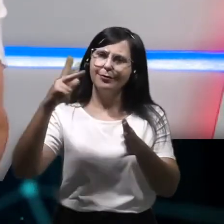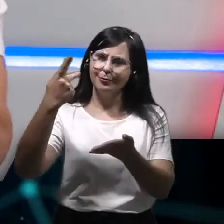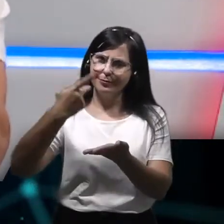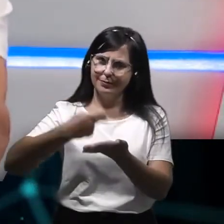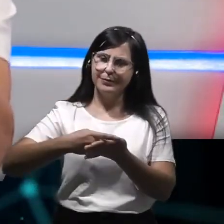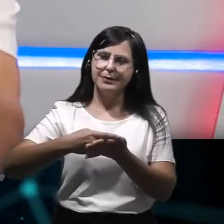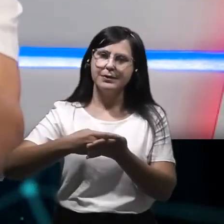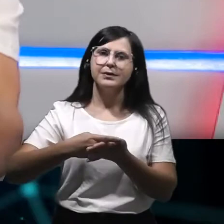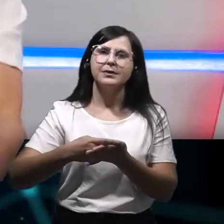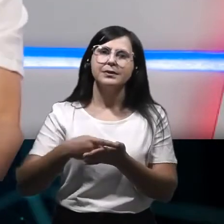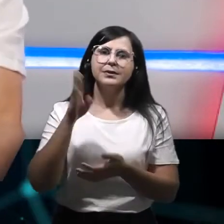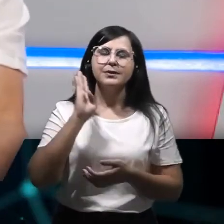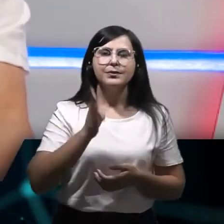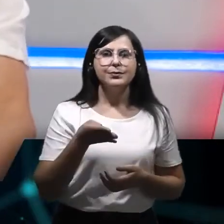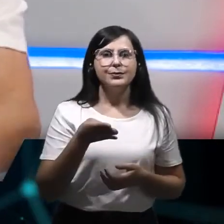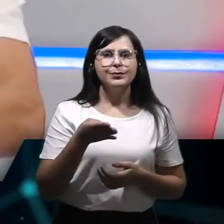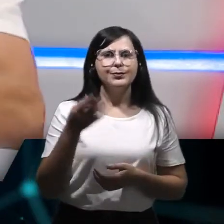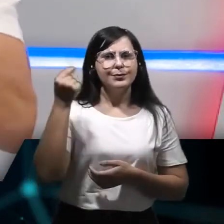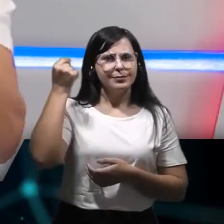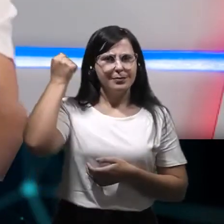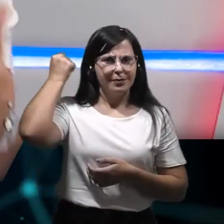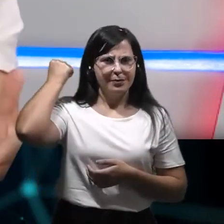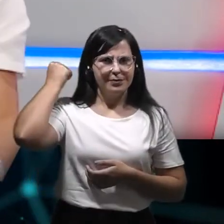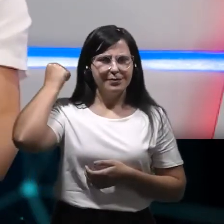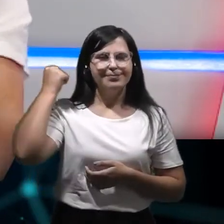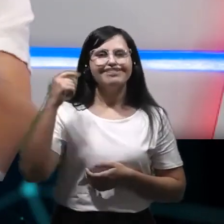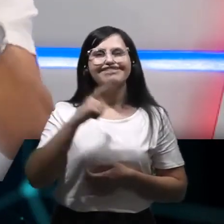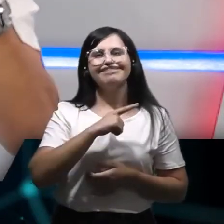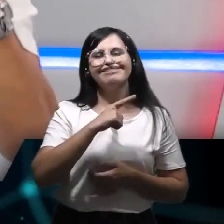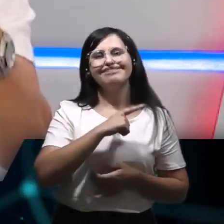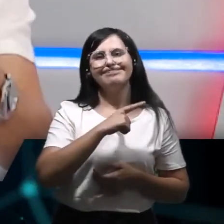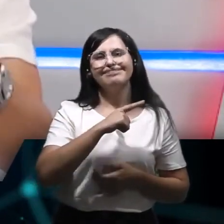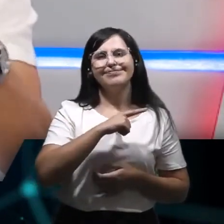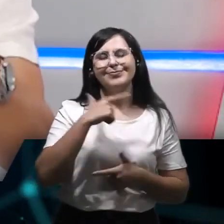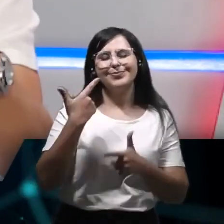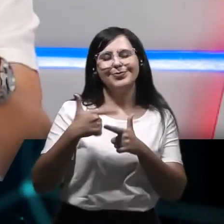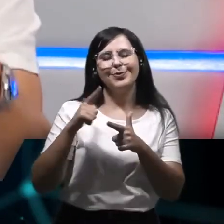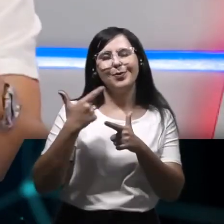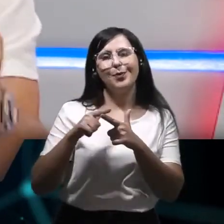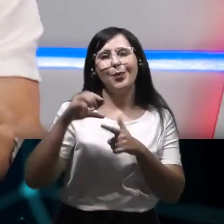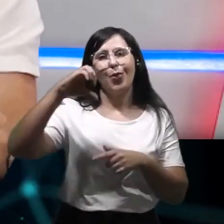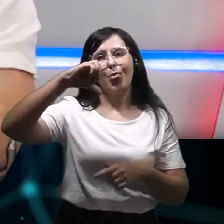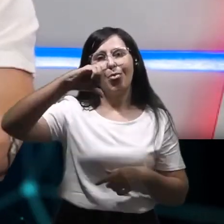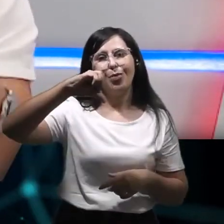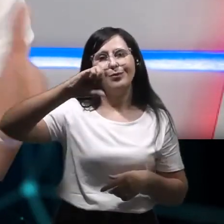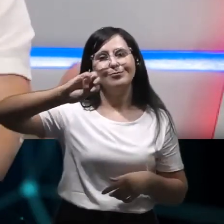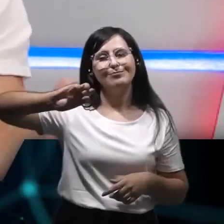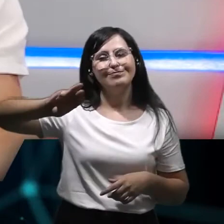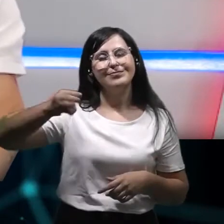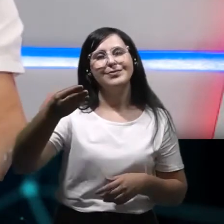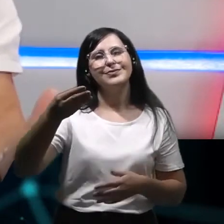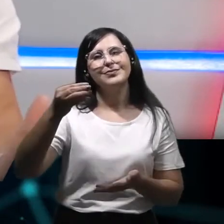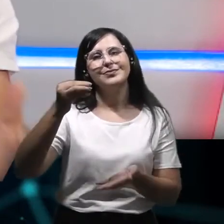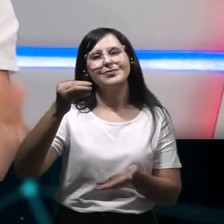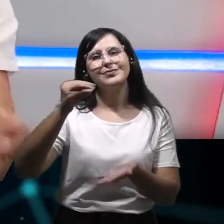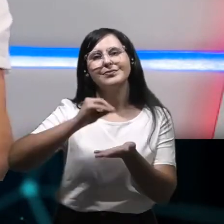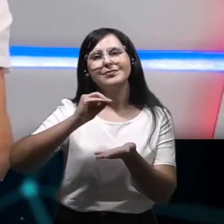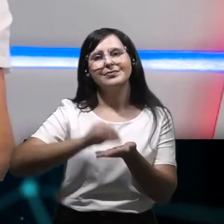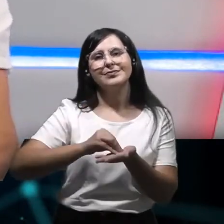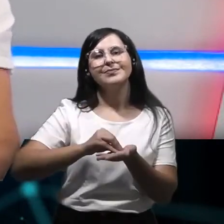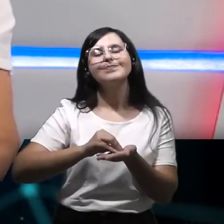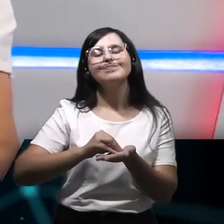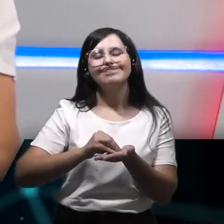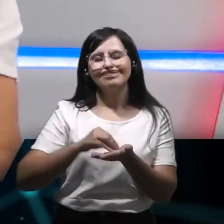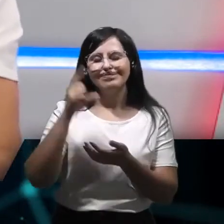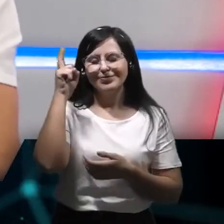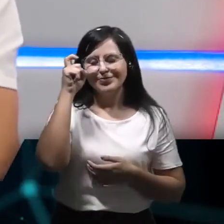que ainda já naquela época já estava deficitado de 9 ou quase 10 milhões há um ano atrás. Então a